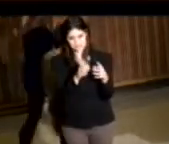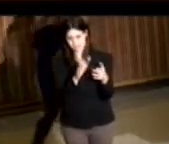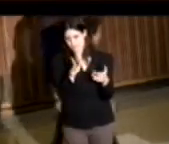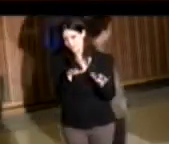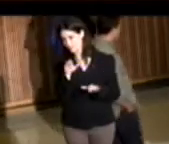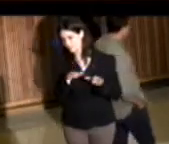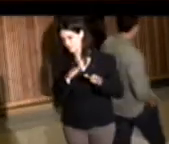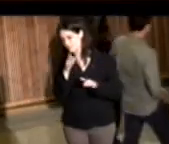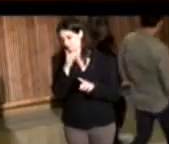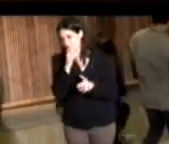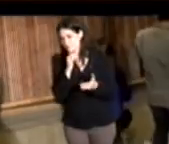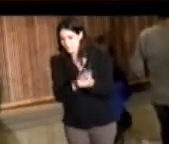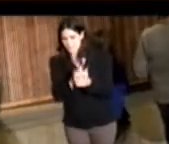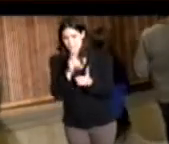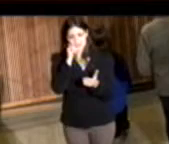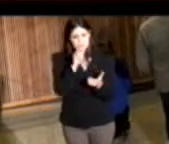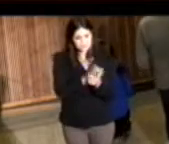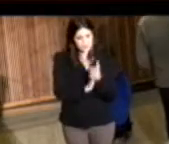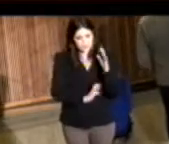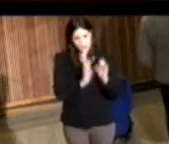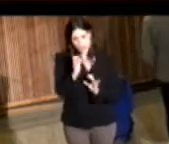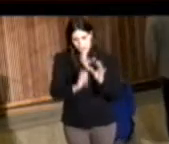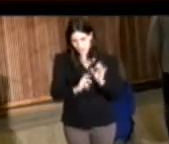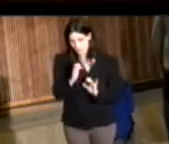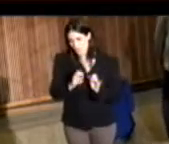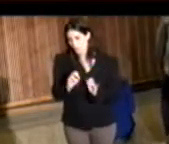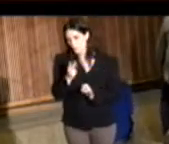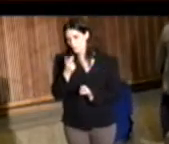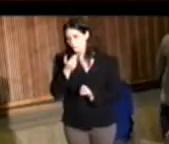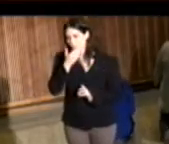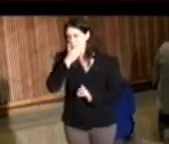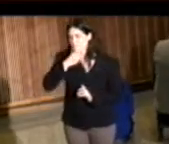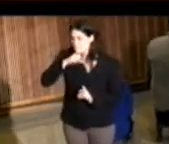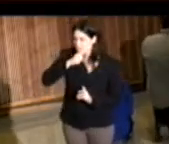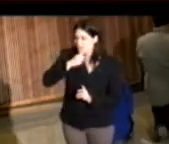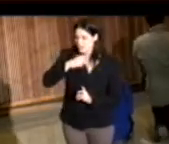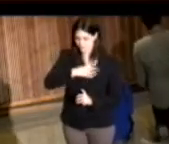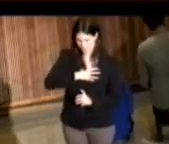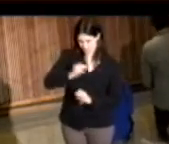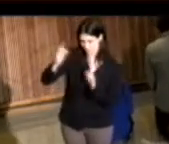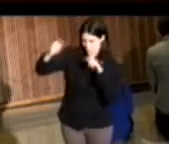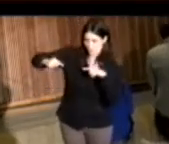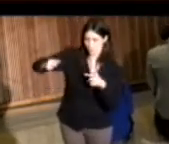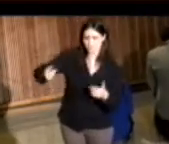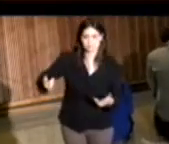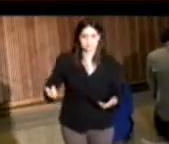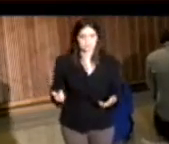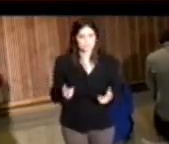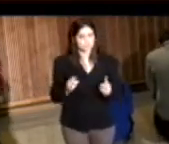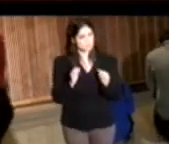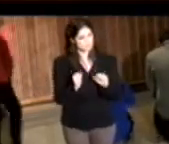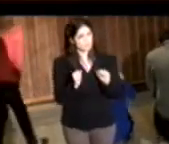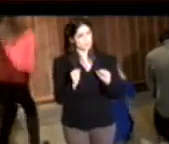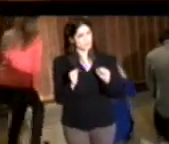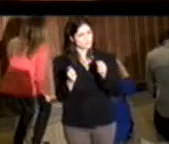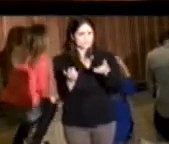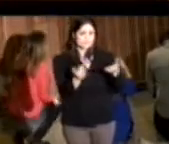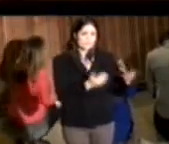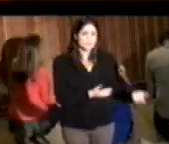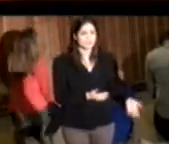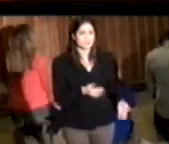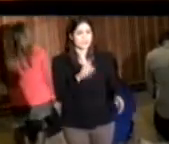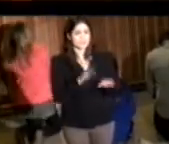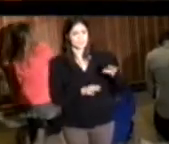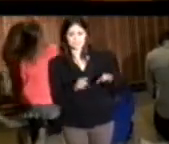e mulher que estão brigados, quem sabe pai e filho, se você estiver aqui, vem aqui. Se o outro não tiver, não